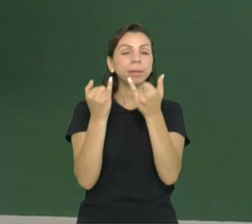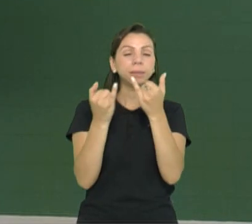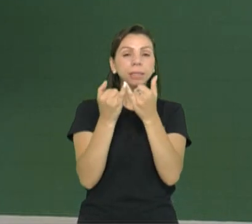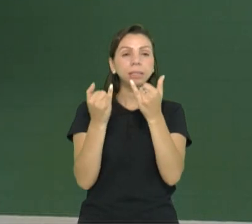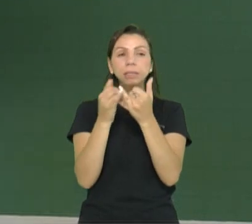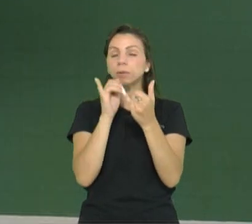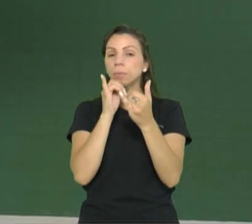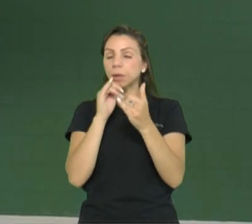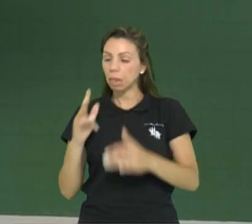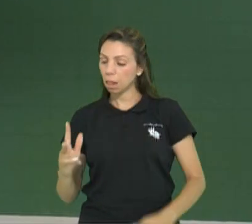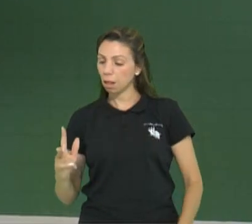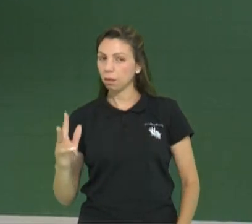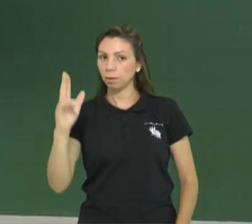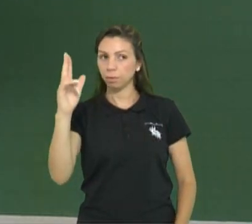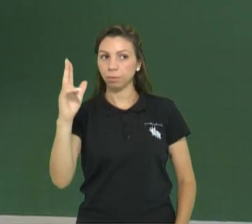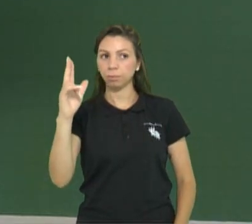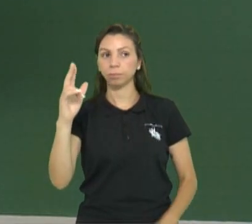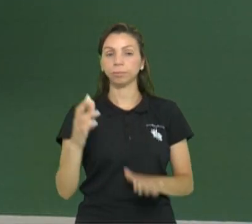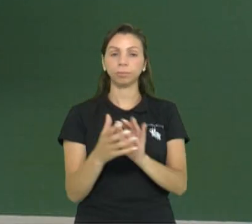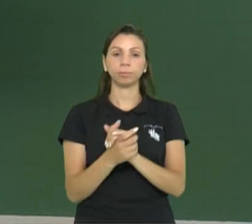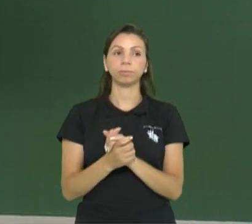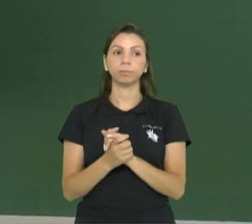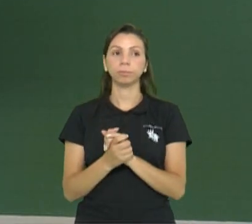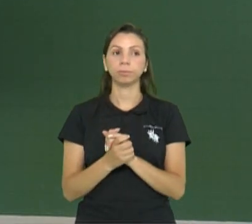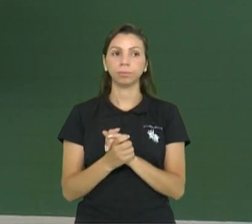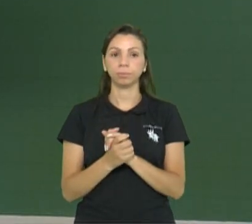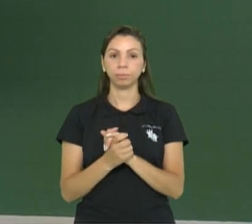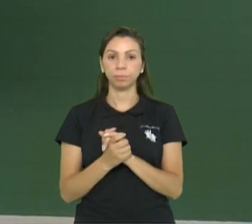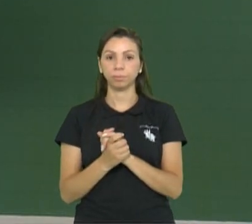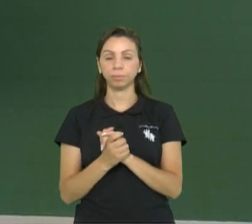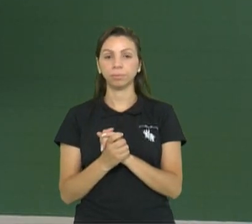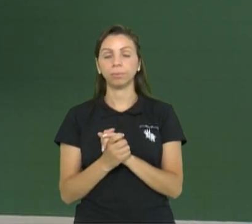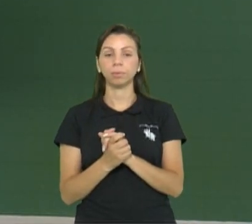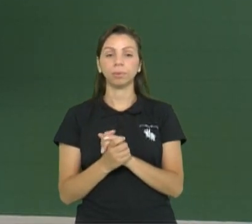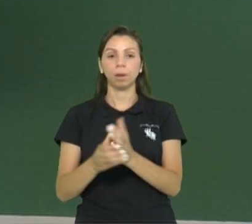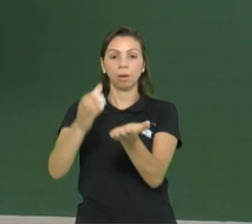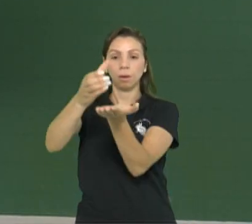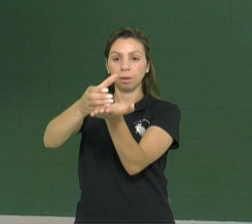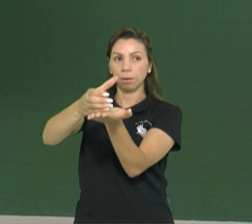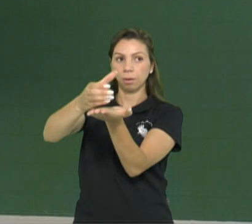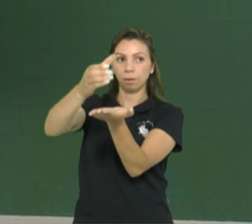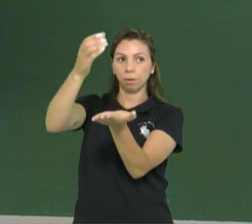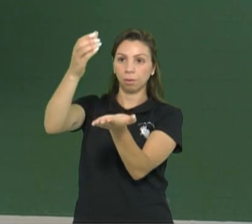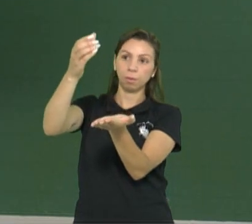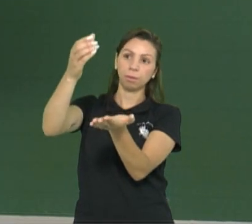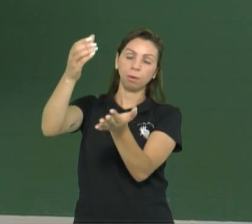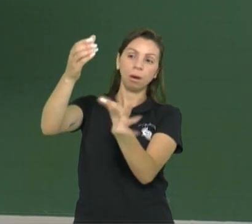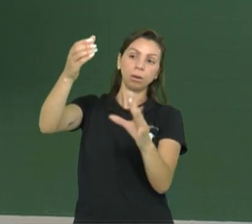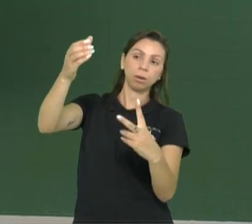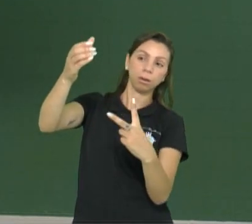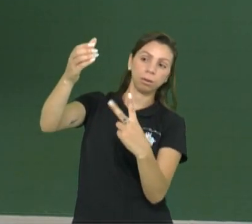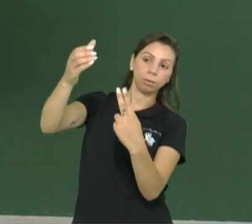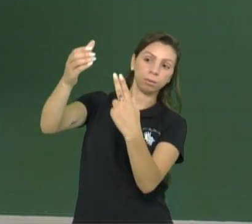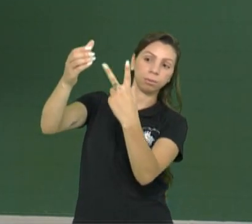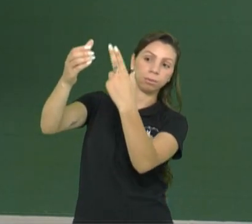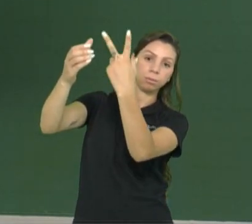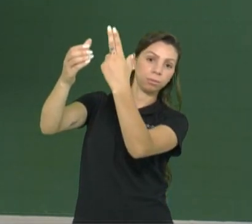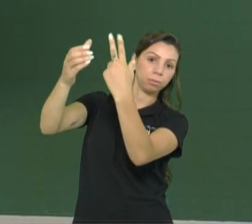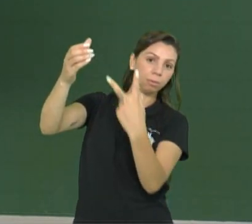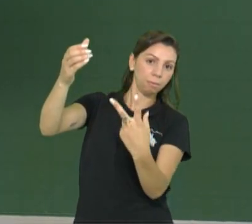o lado. Então, eu tendo aqui, ó, eu cortasse aqui o lado, ó, nesse formato aqui, e